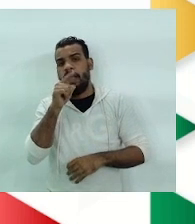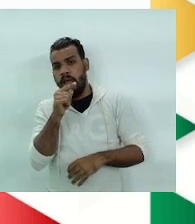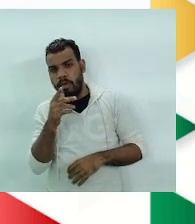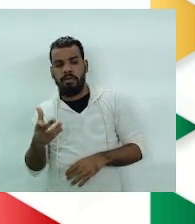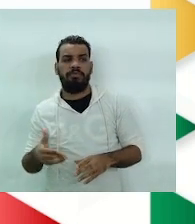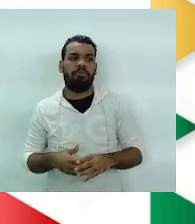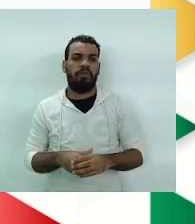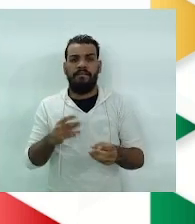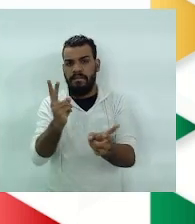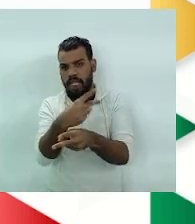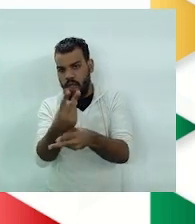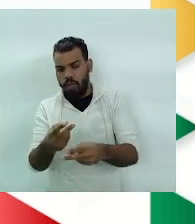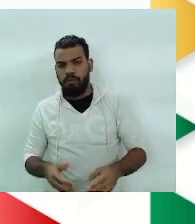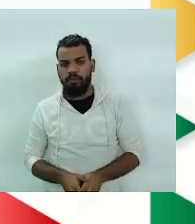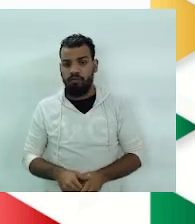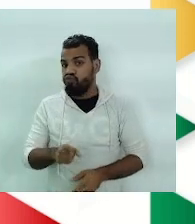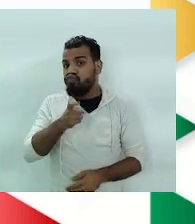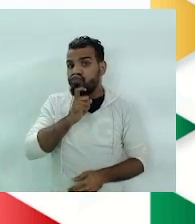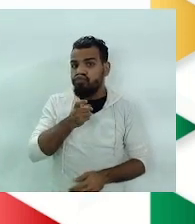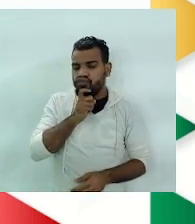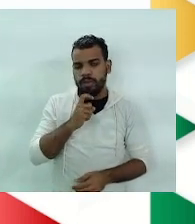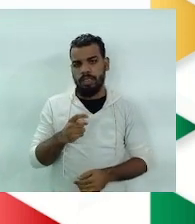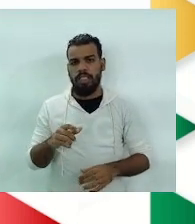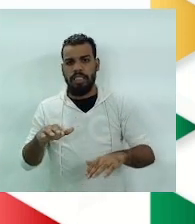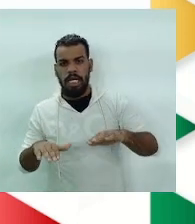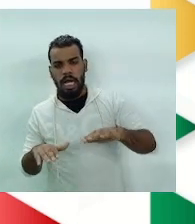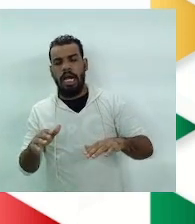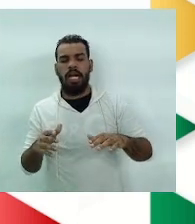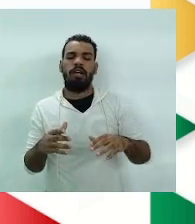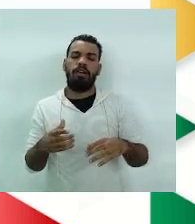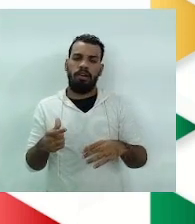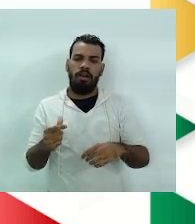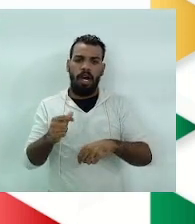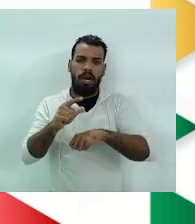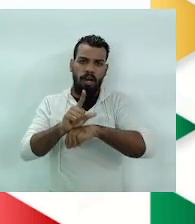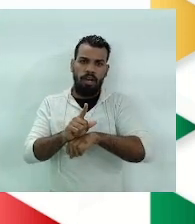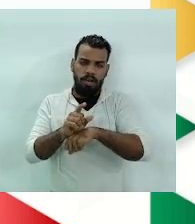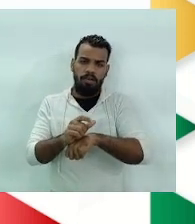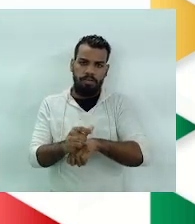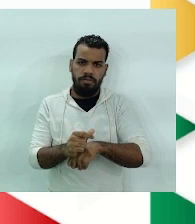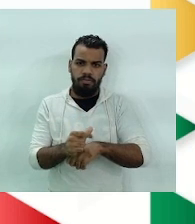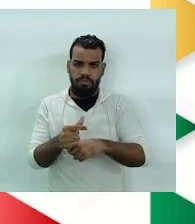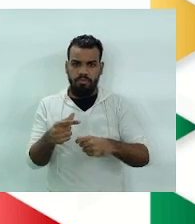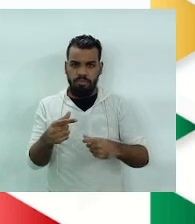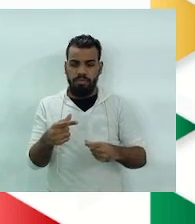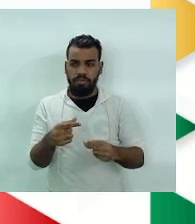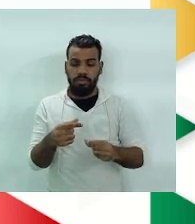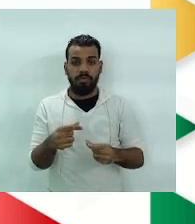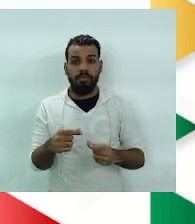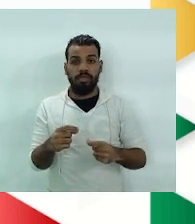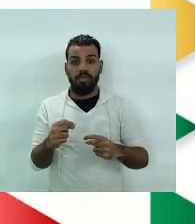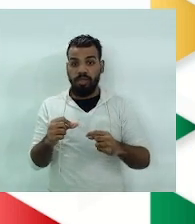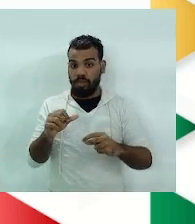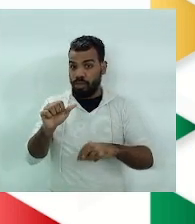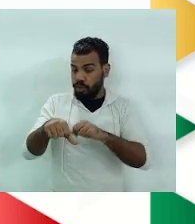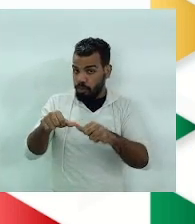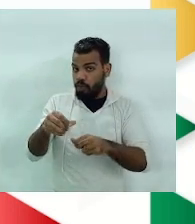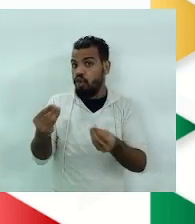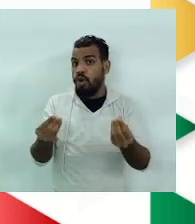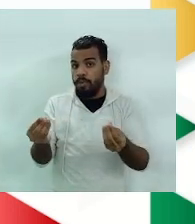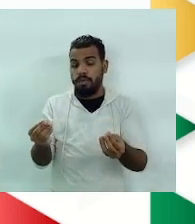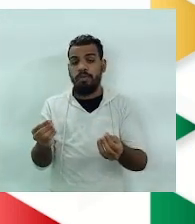água, vento, gelo e gravidade. Ocorre a meteorização. A transformação de